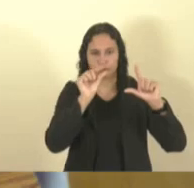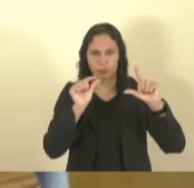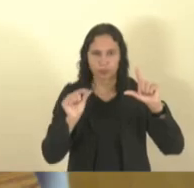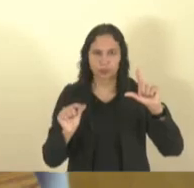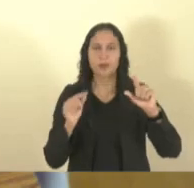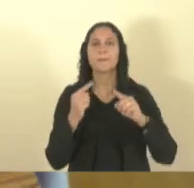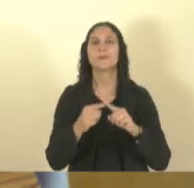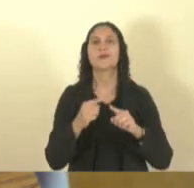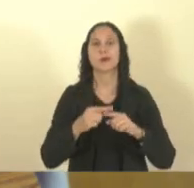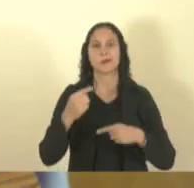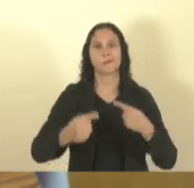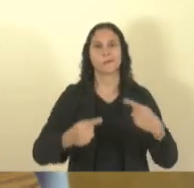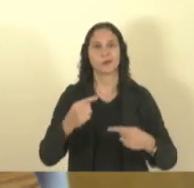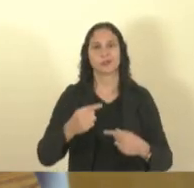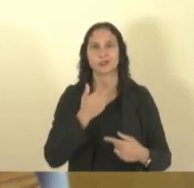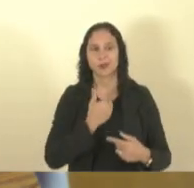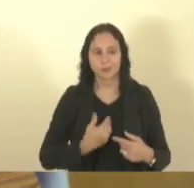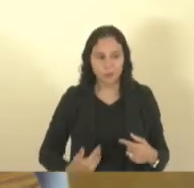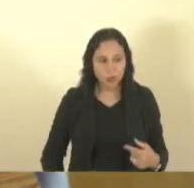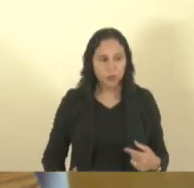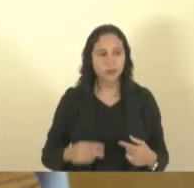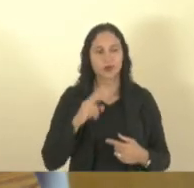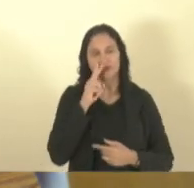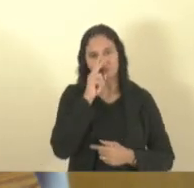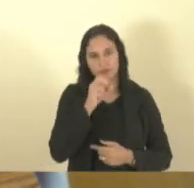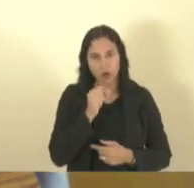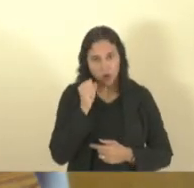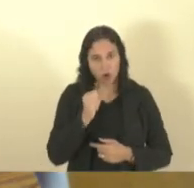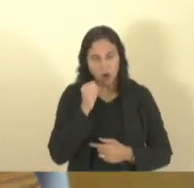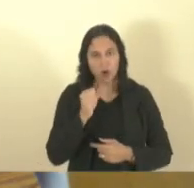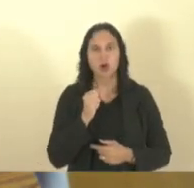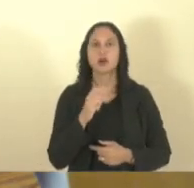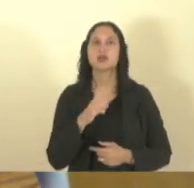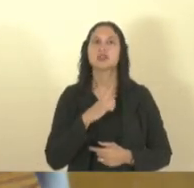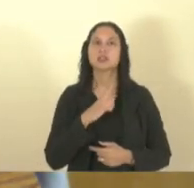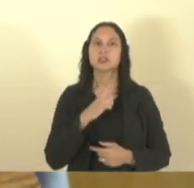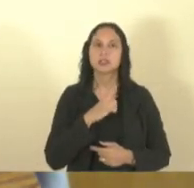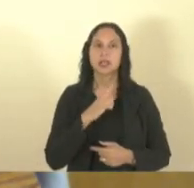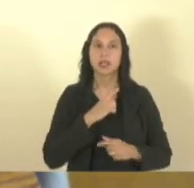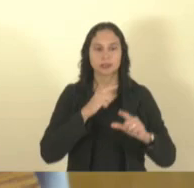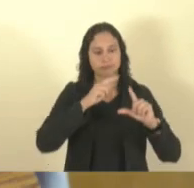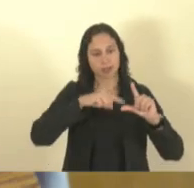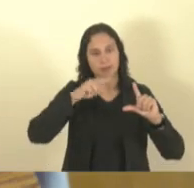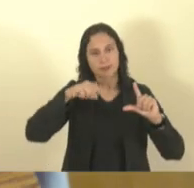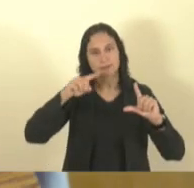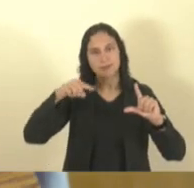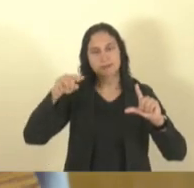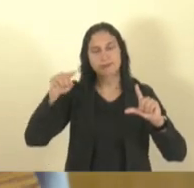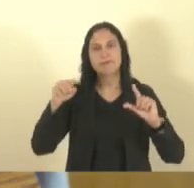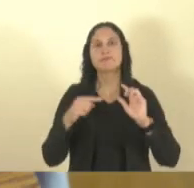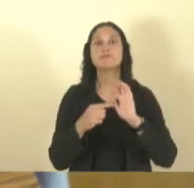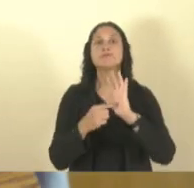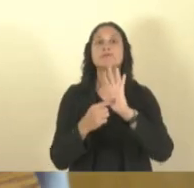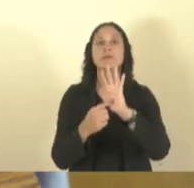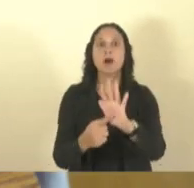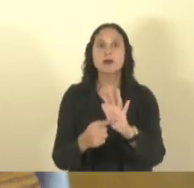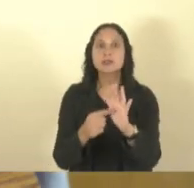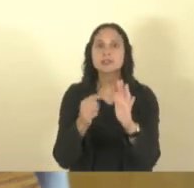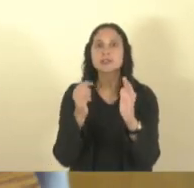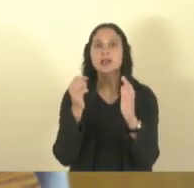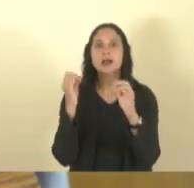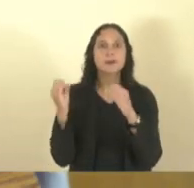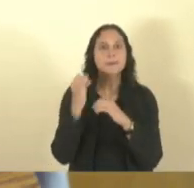pública robusta, o programa Estado Presente, que utiliza indicadores, evidências científicas e teve